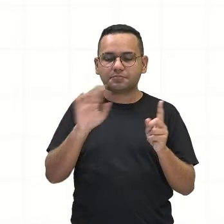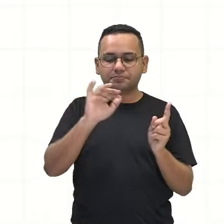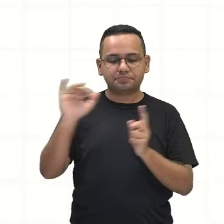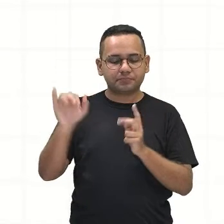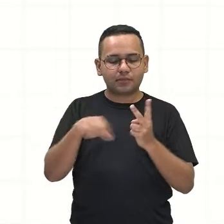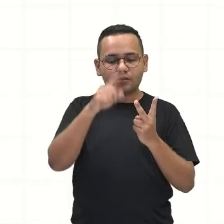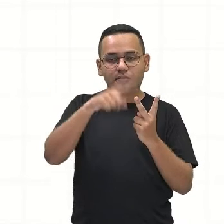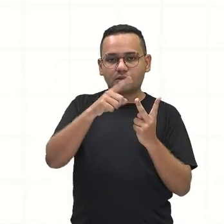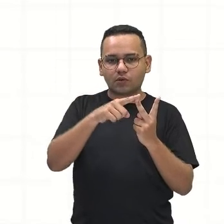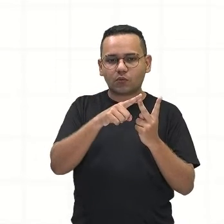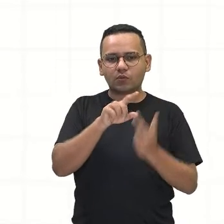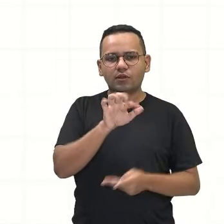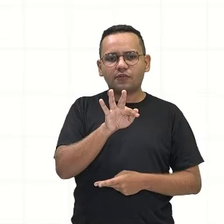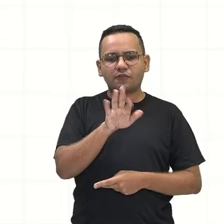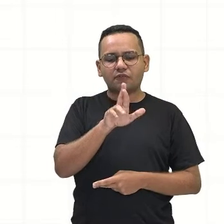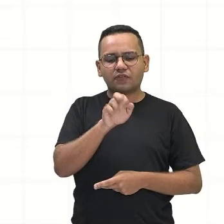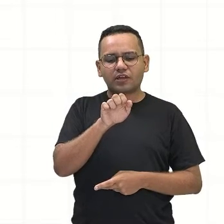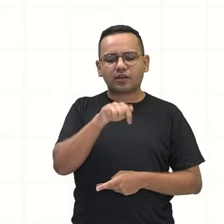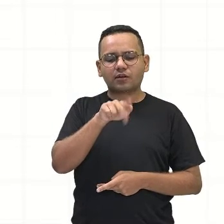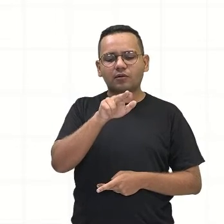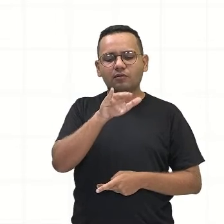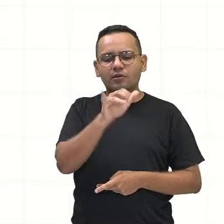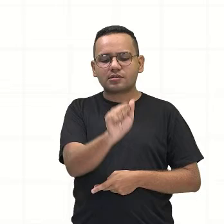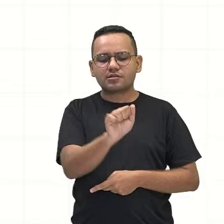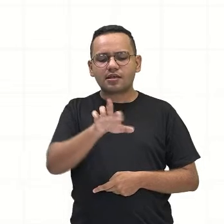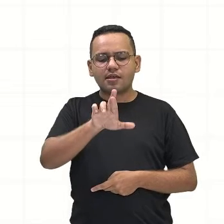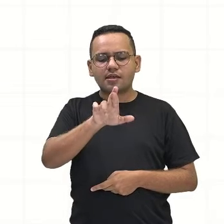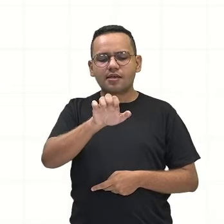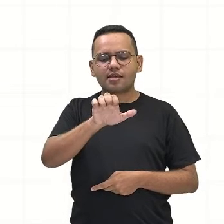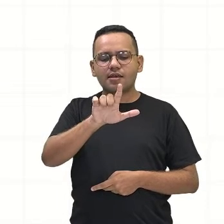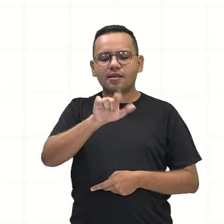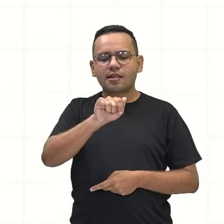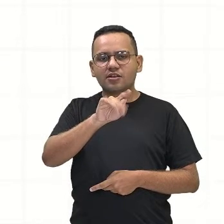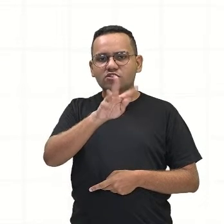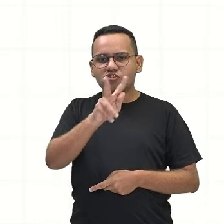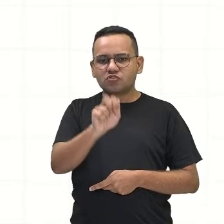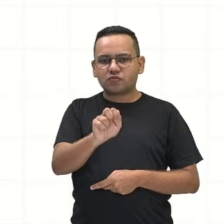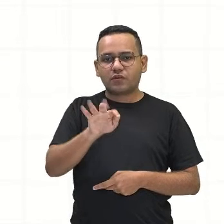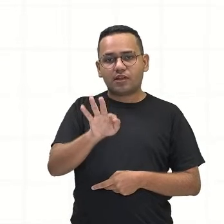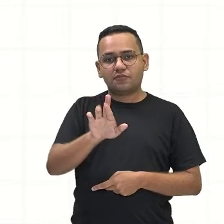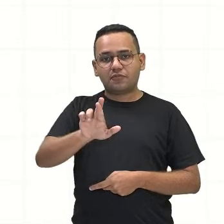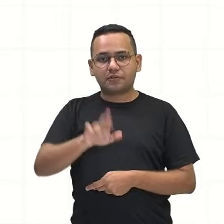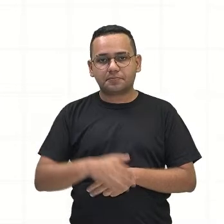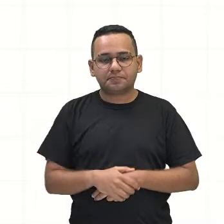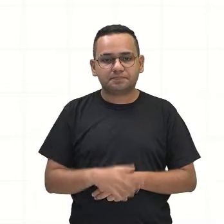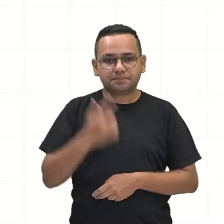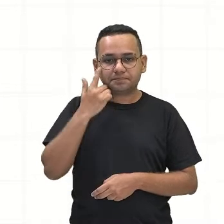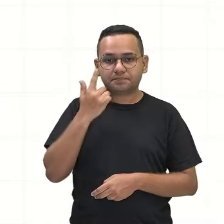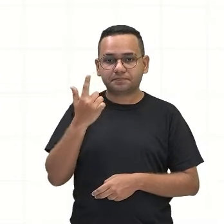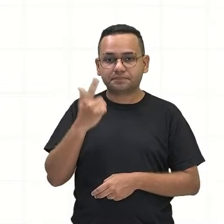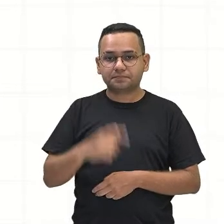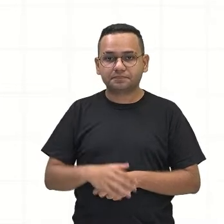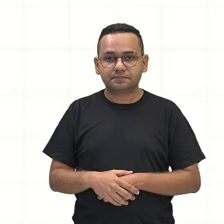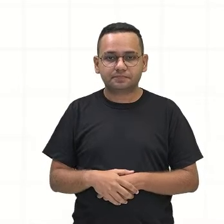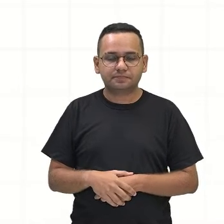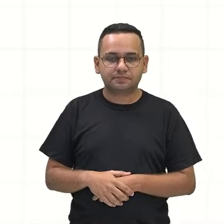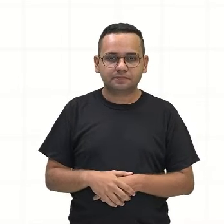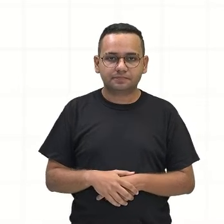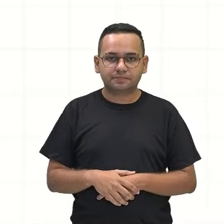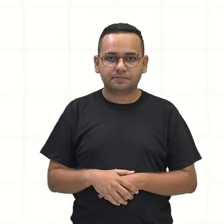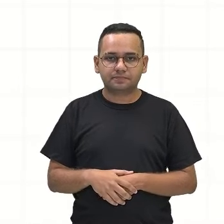relativa. Tá? E aí, frequência relativa, vejam que tem aqui, ó, um Rzinho,